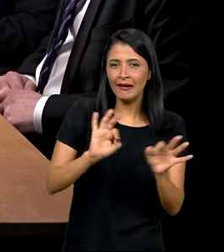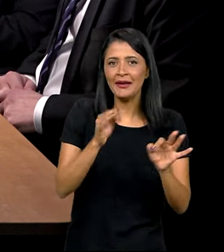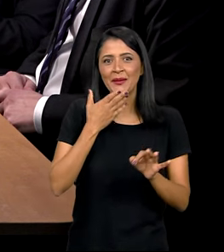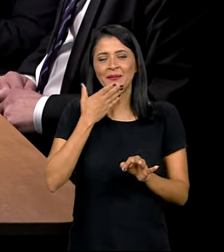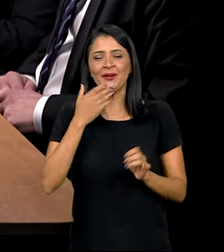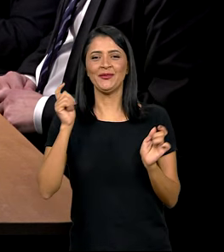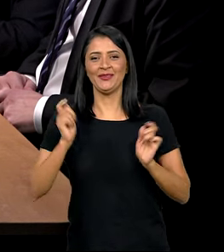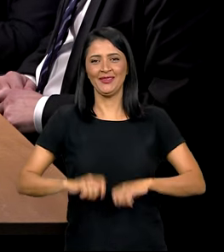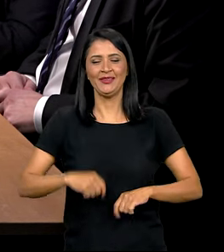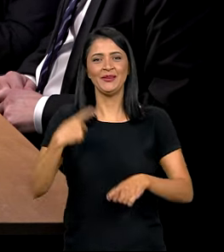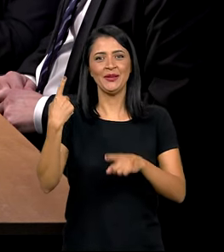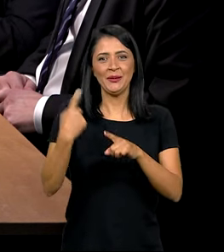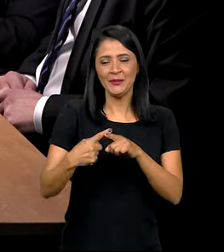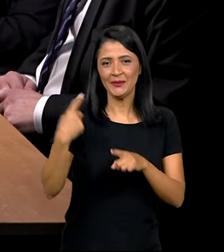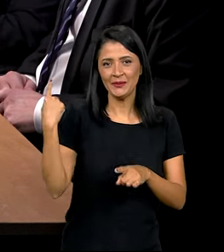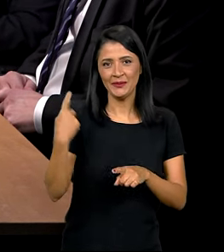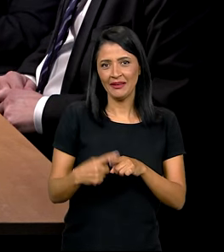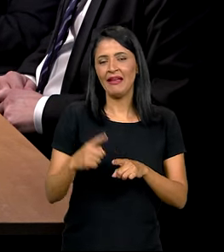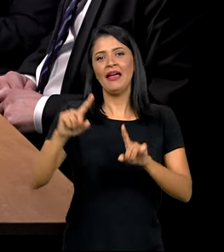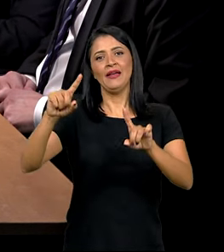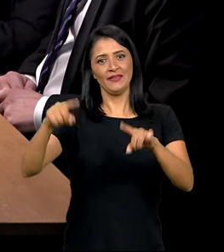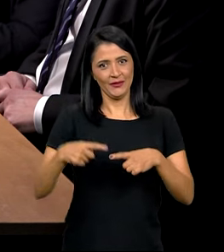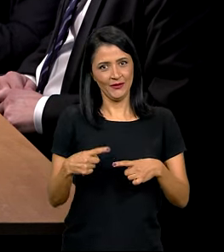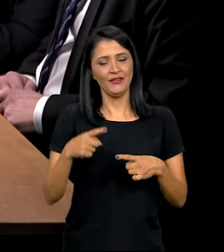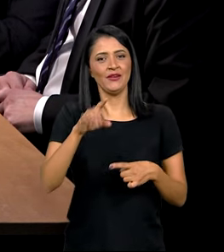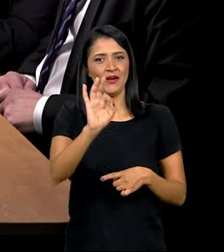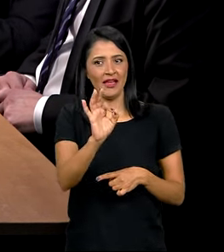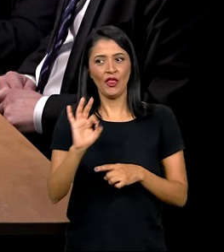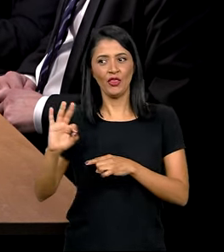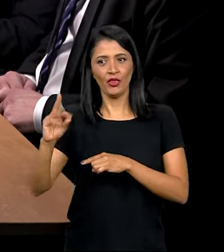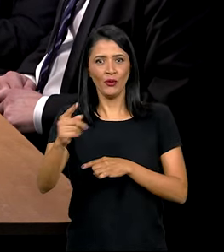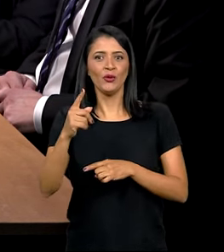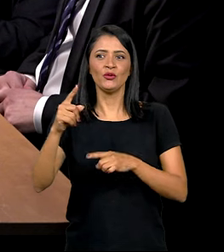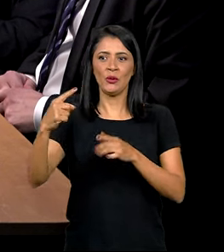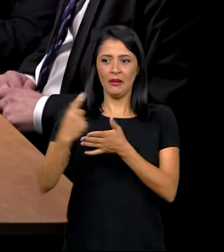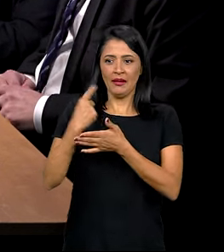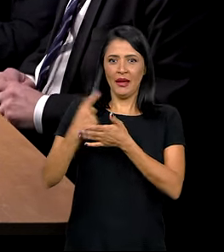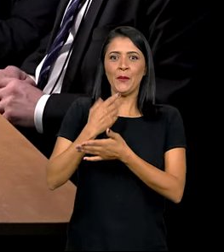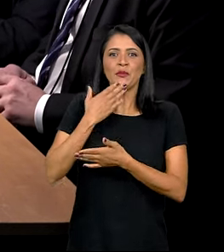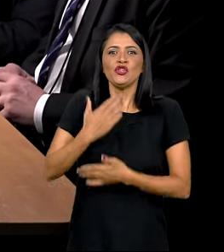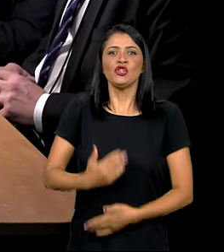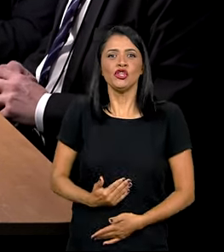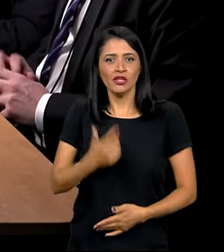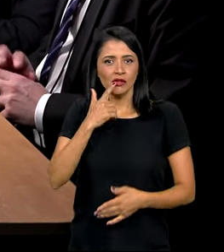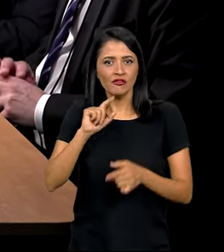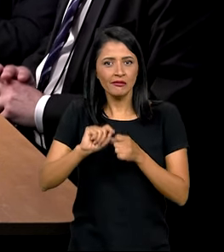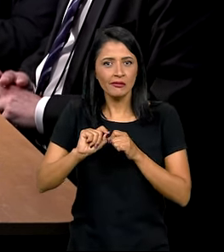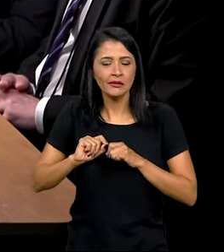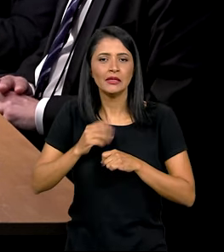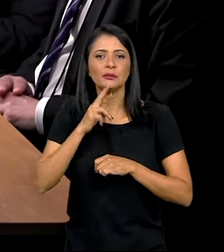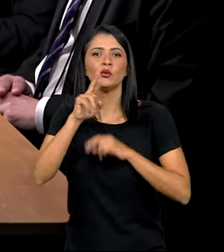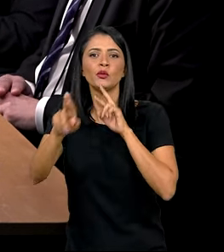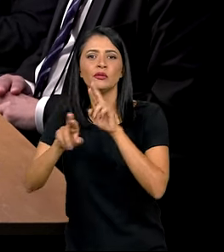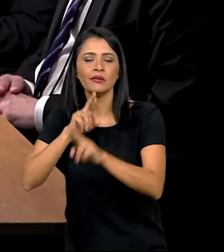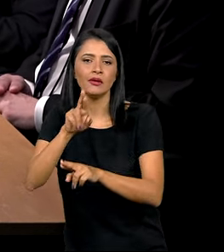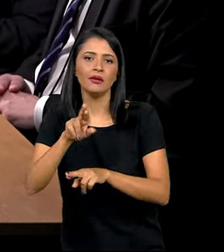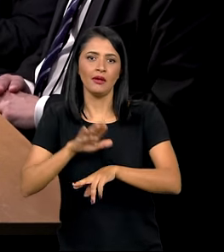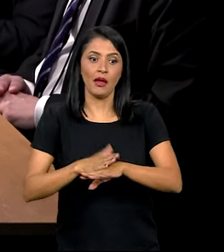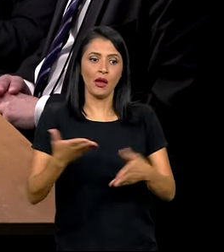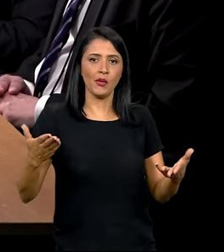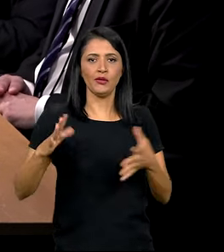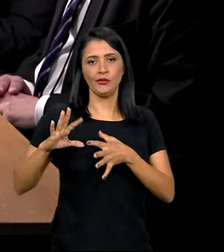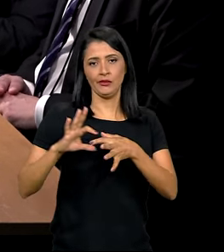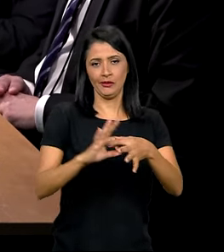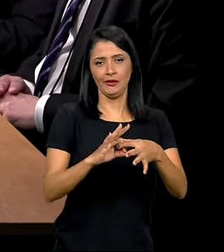Samba da melhor maneira possível porque é é Um Desafio atender a todas as demandas e principalmente no cenário que a gente